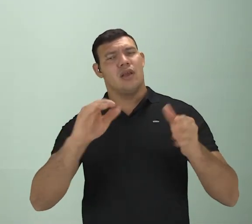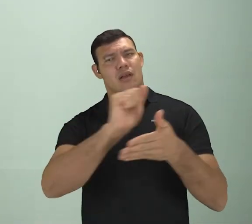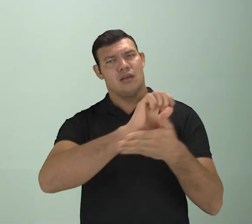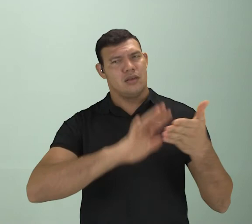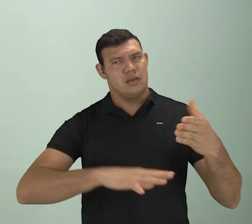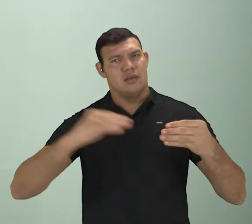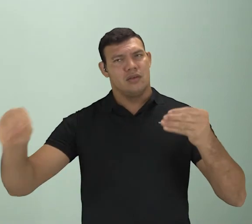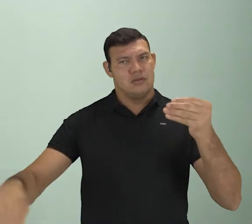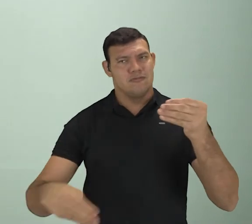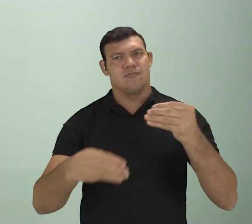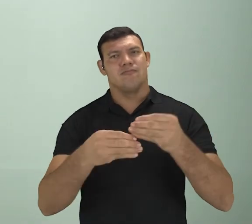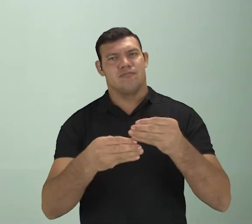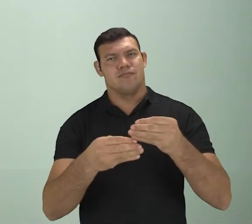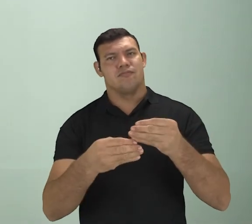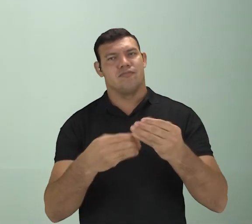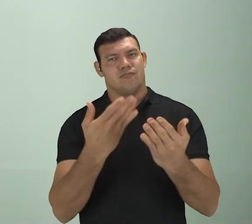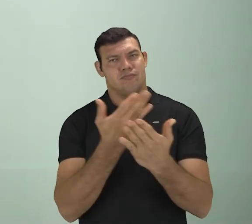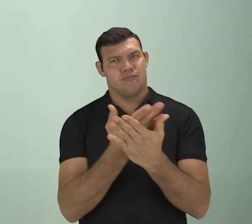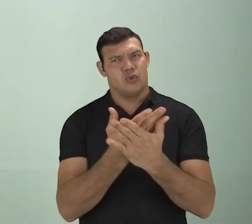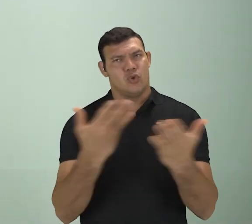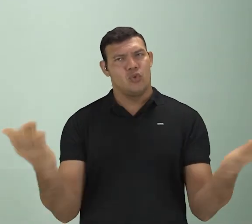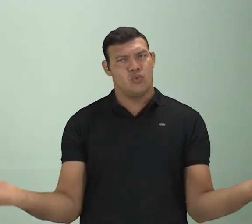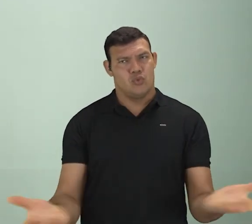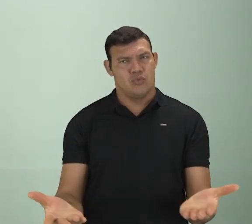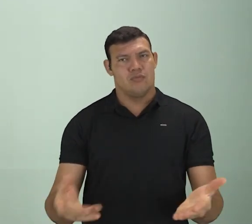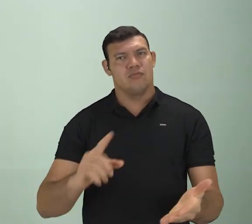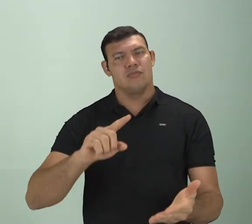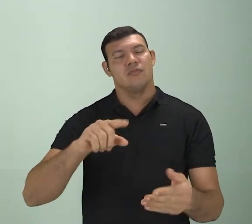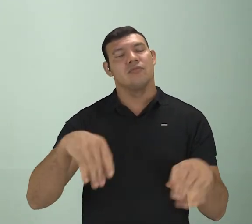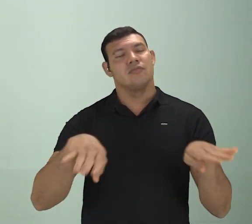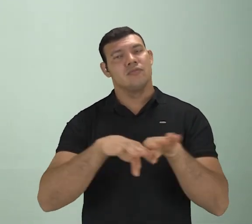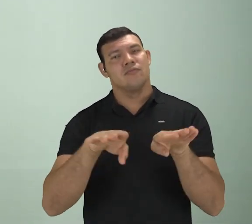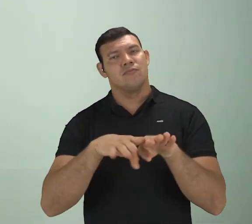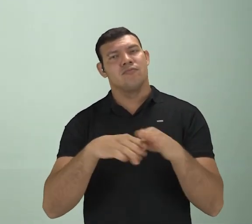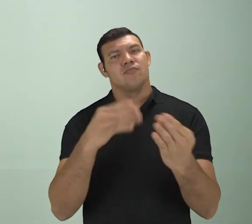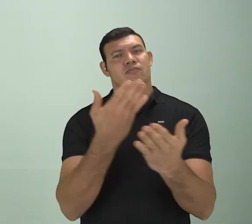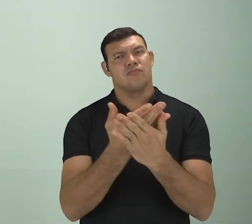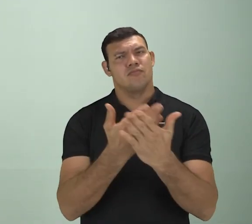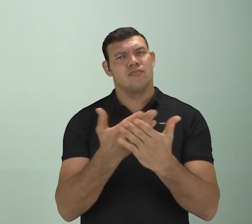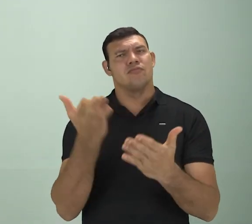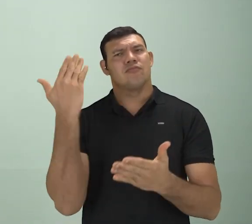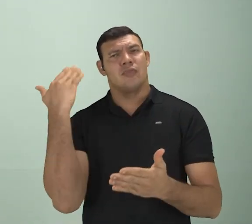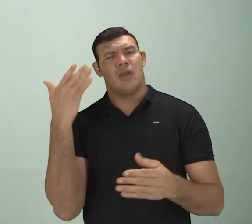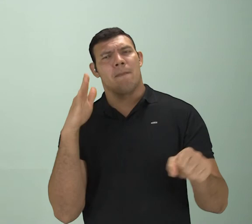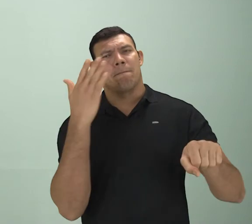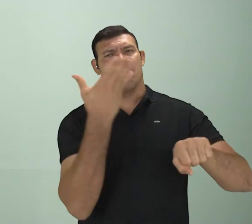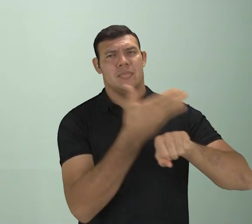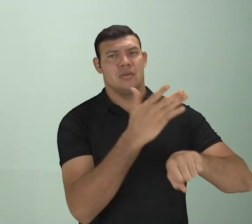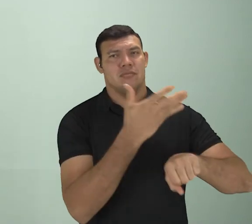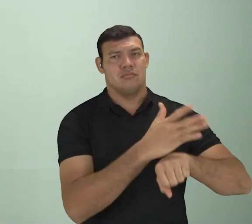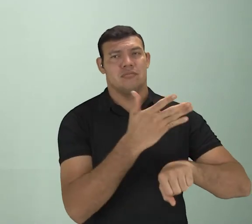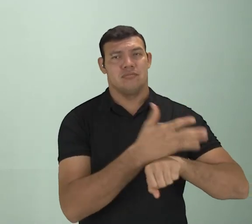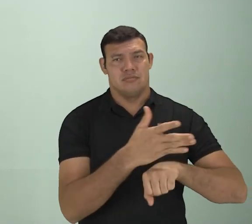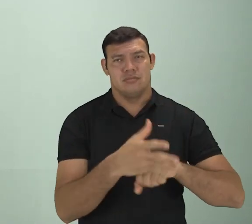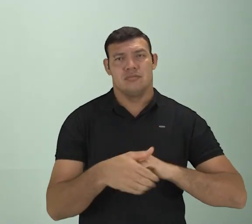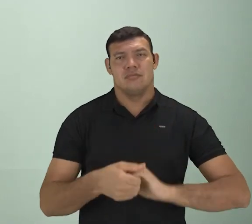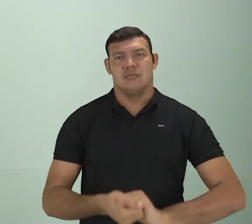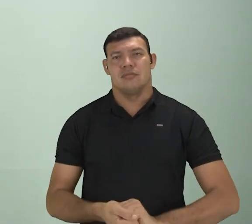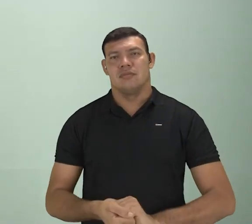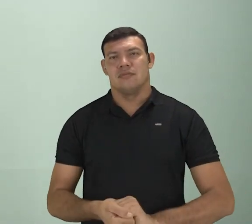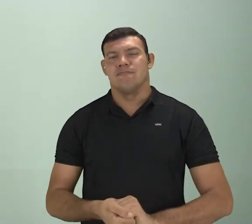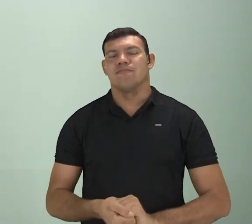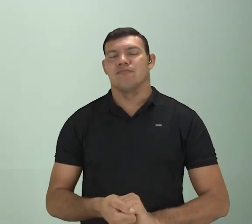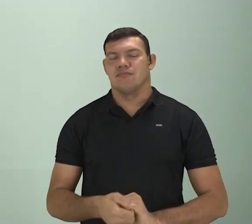sobre essa aula e exercícios sobre outras aulas que vocês podem estar acessando para poder praticar um pouco três viram aqui tudo